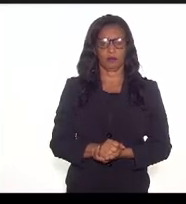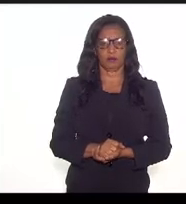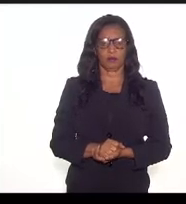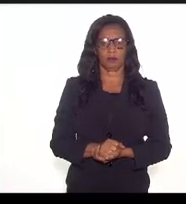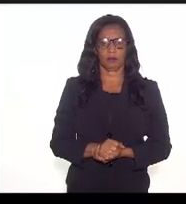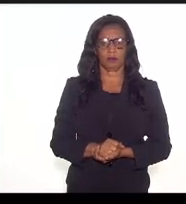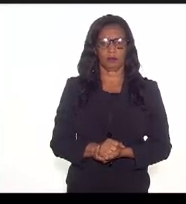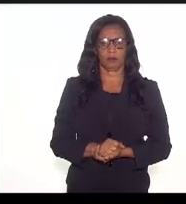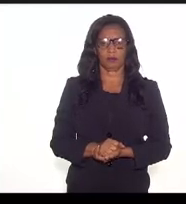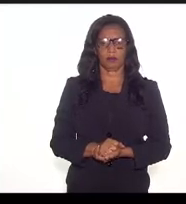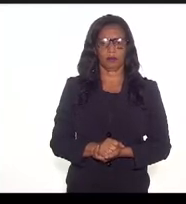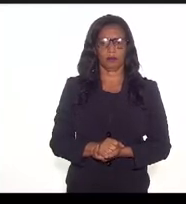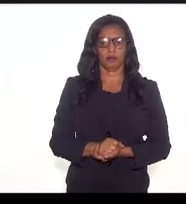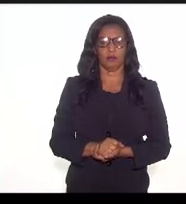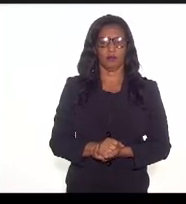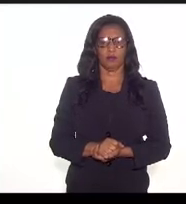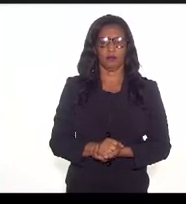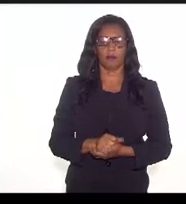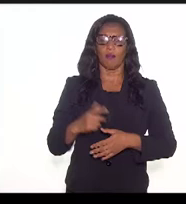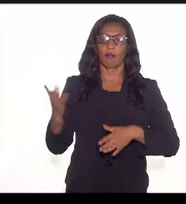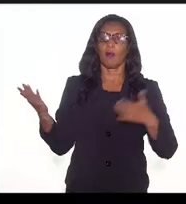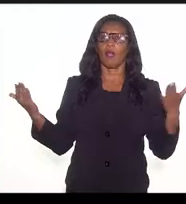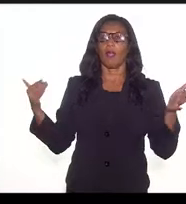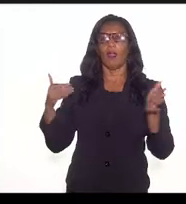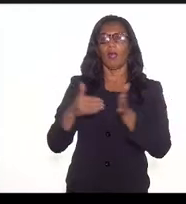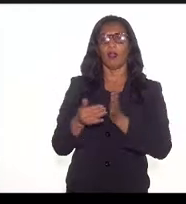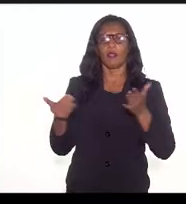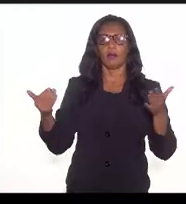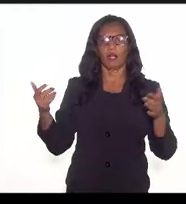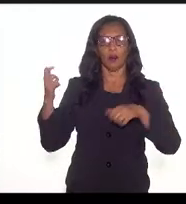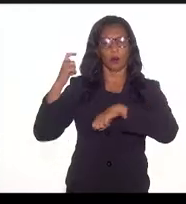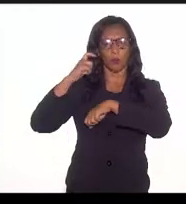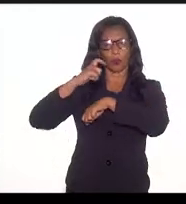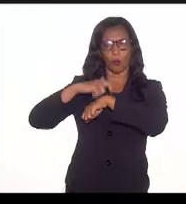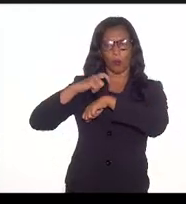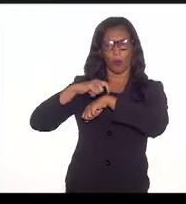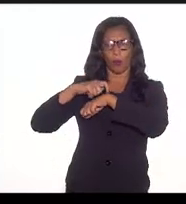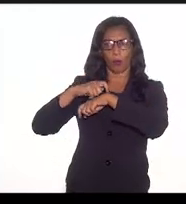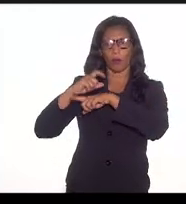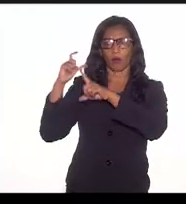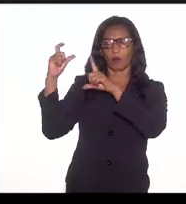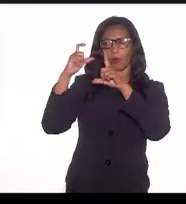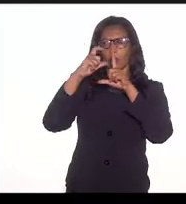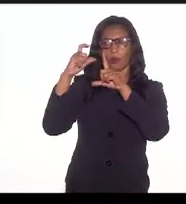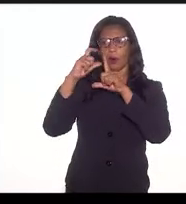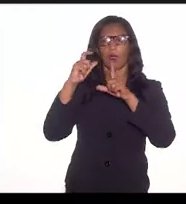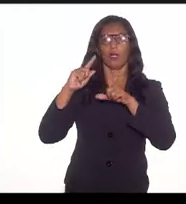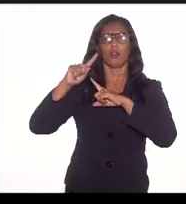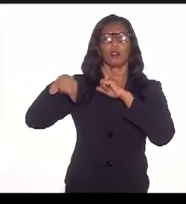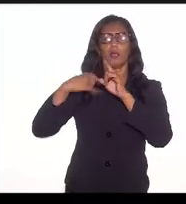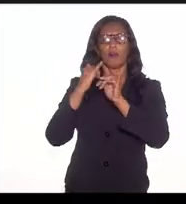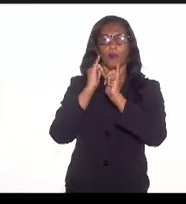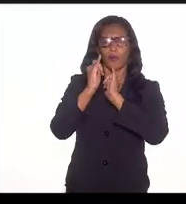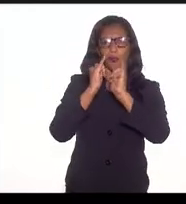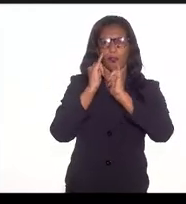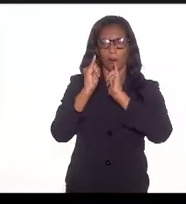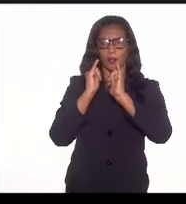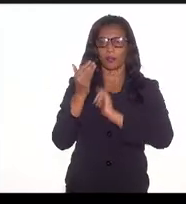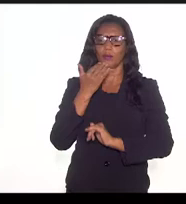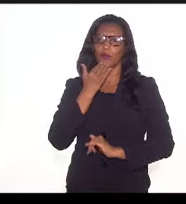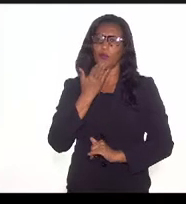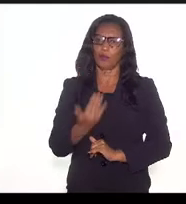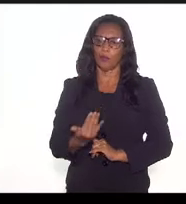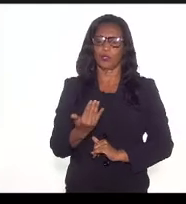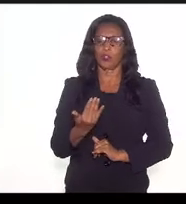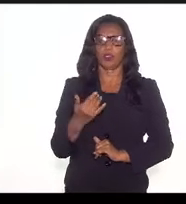Perfeito. Primeiro vou falar um pouquinho da AGRI, do atual momento dela, né? Enfim, e depois a gente vai entrar aí nos dados que foram solicitados pela comissão.